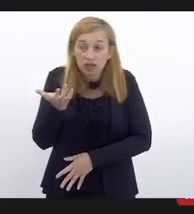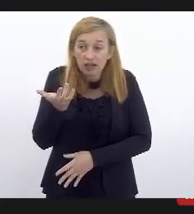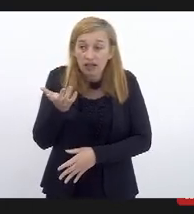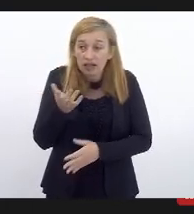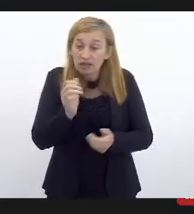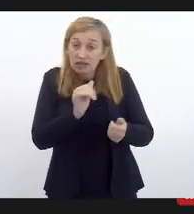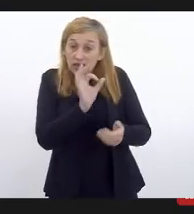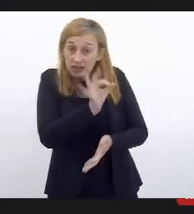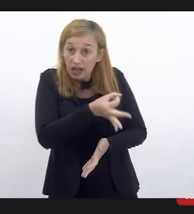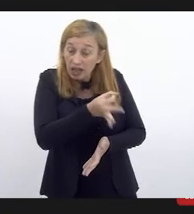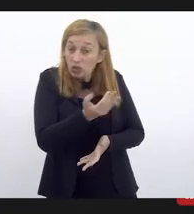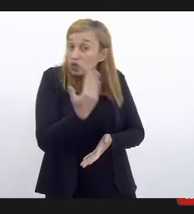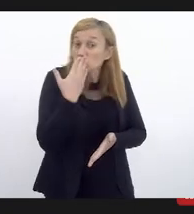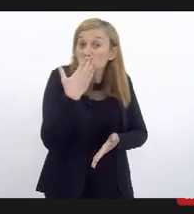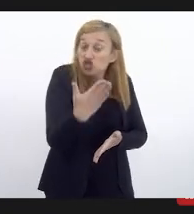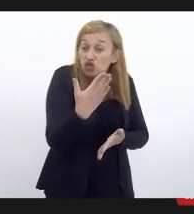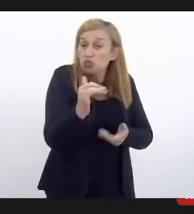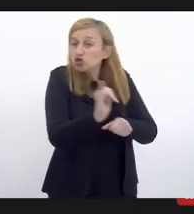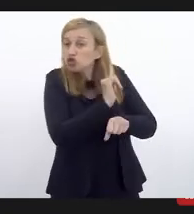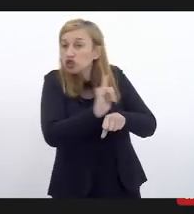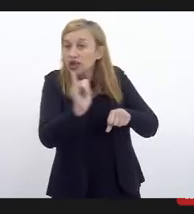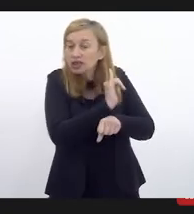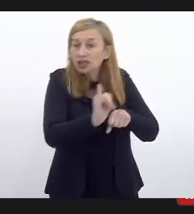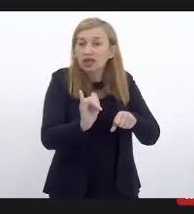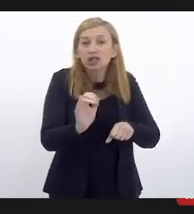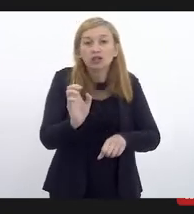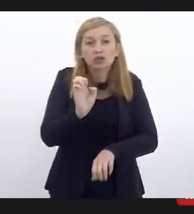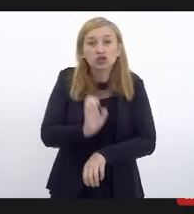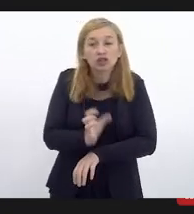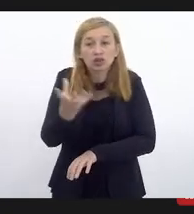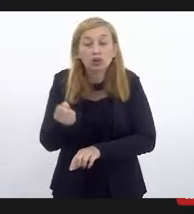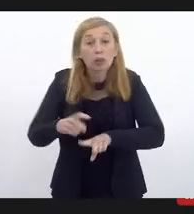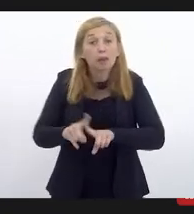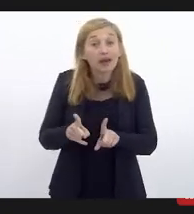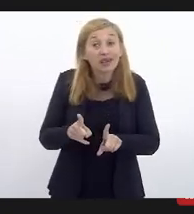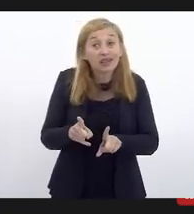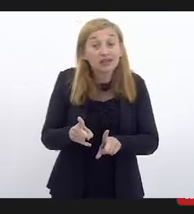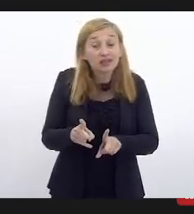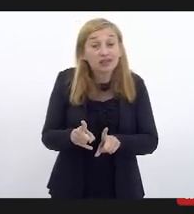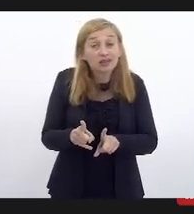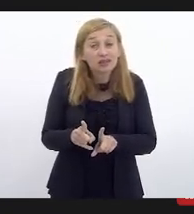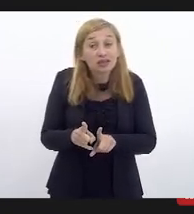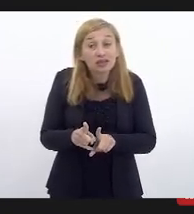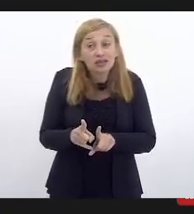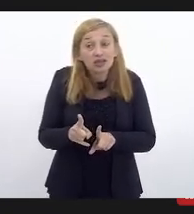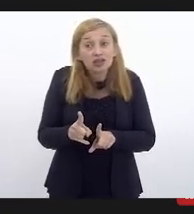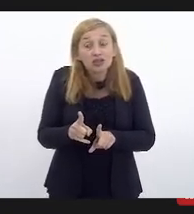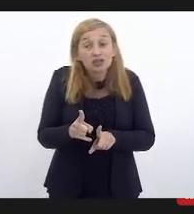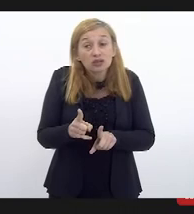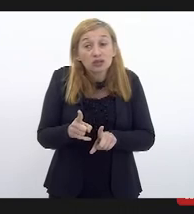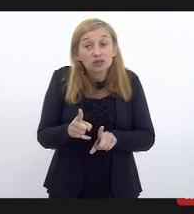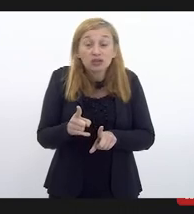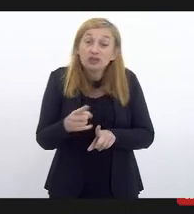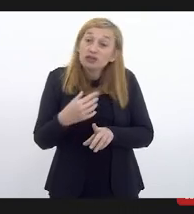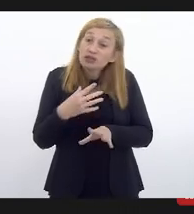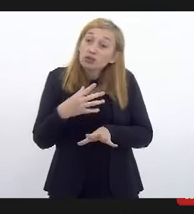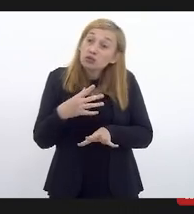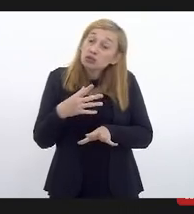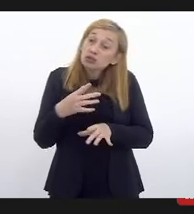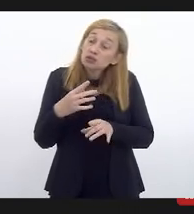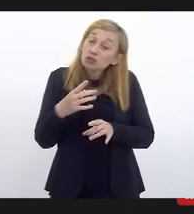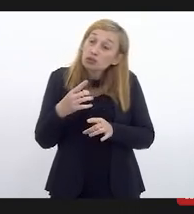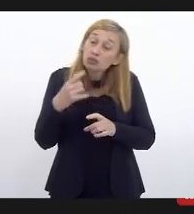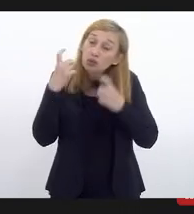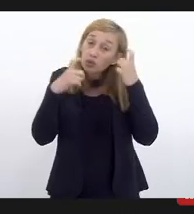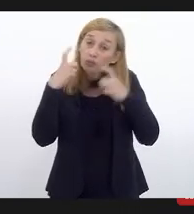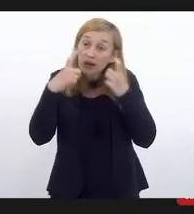adequado esse tipo de estratégia que o Estado adotou, mas o fato é que a gente vislumbra até algum risco de que, eventualmente, essa